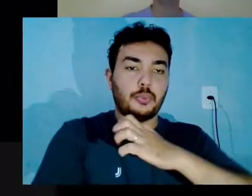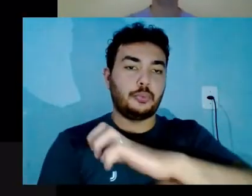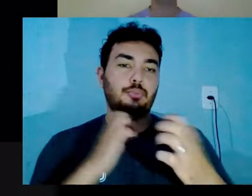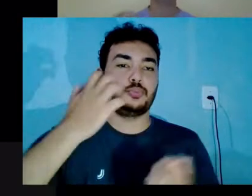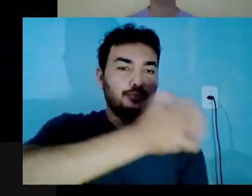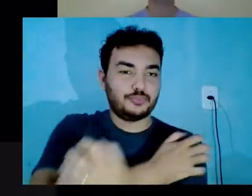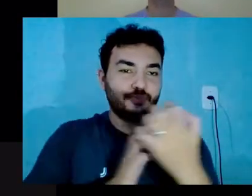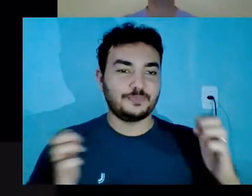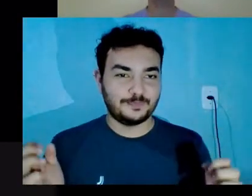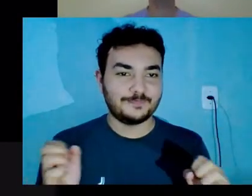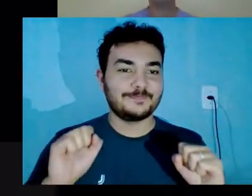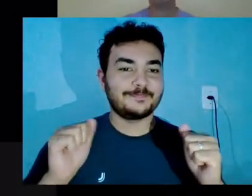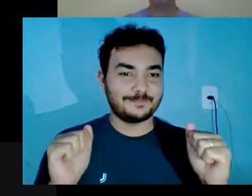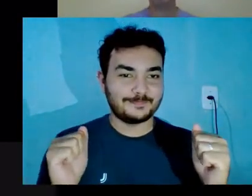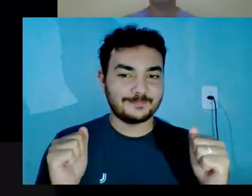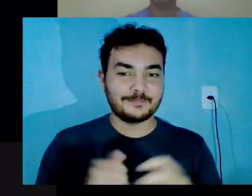consequentemente, se eles propõem esse